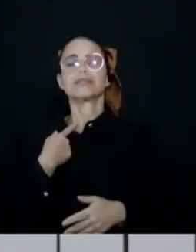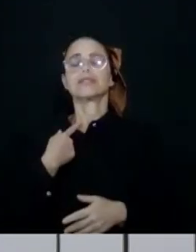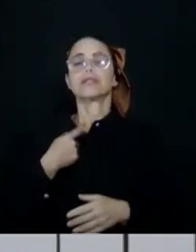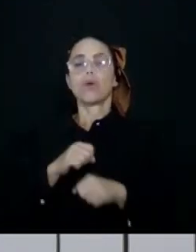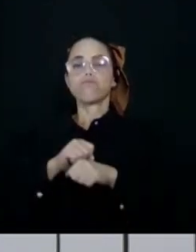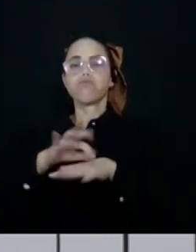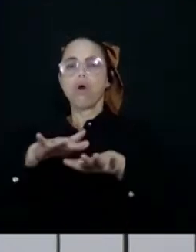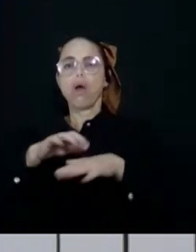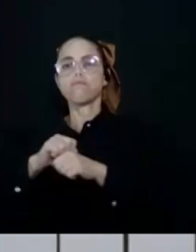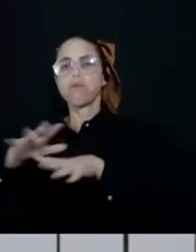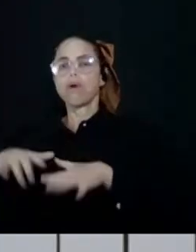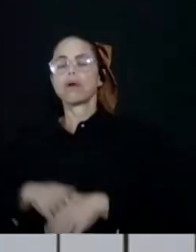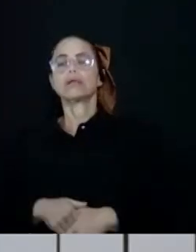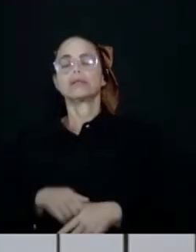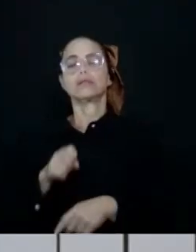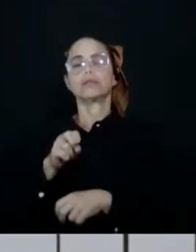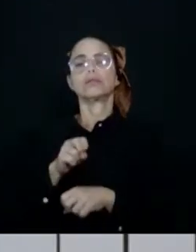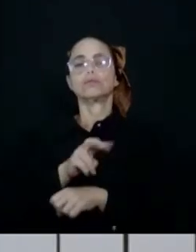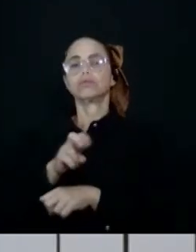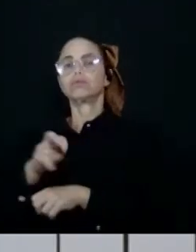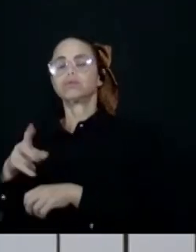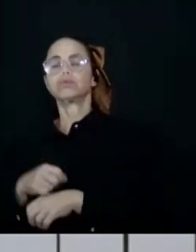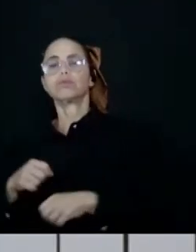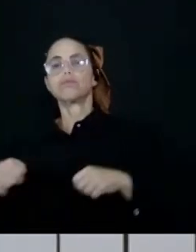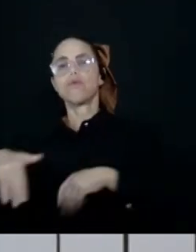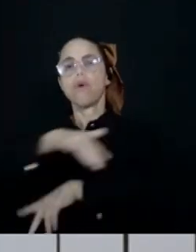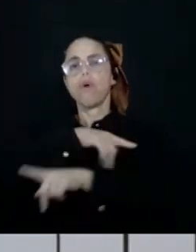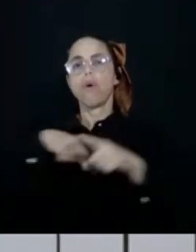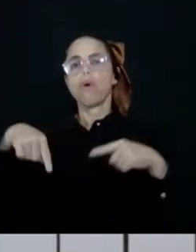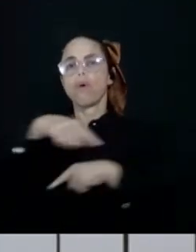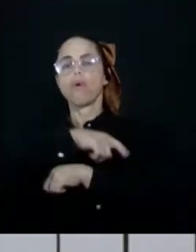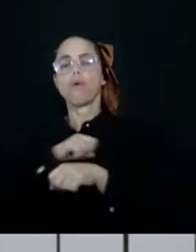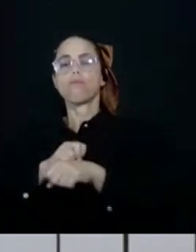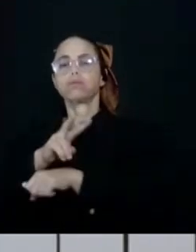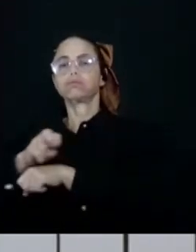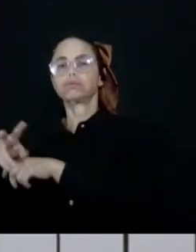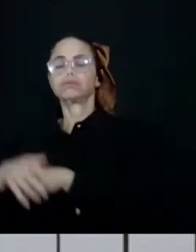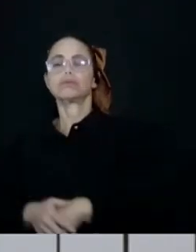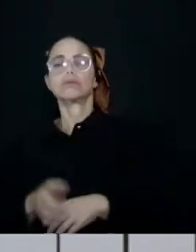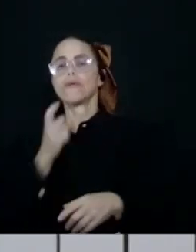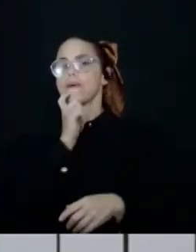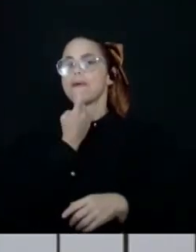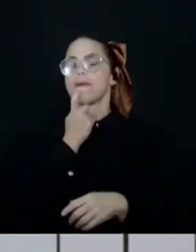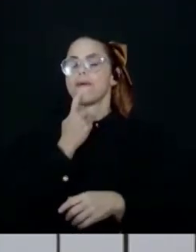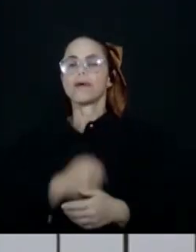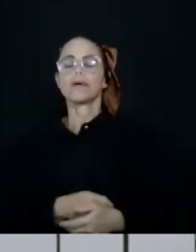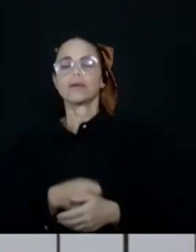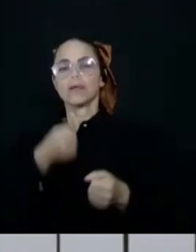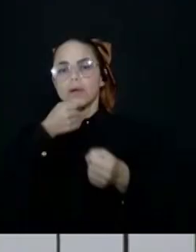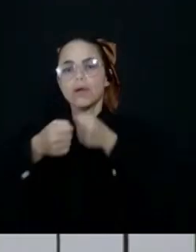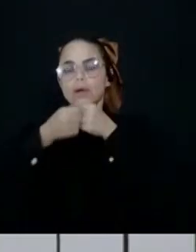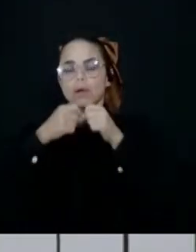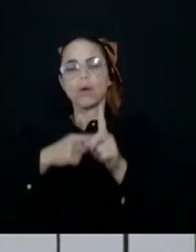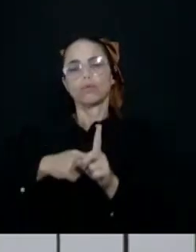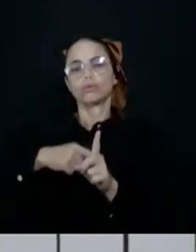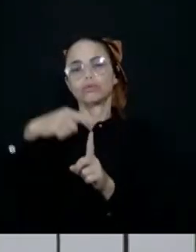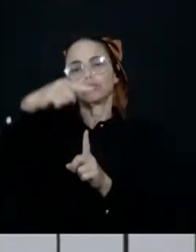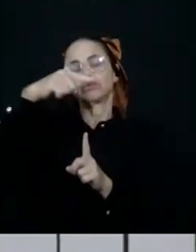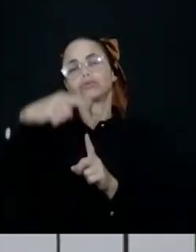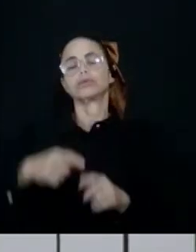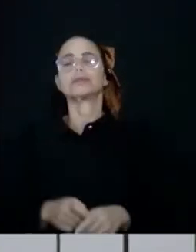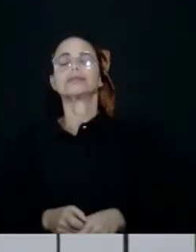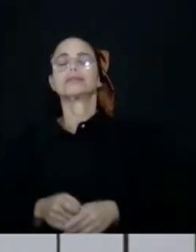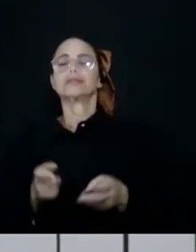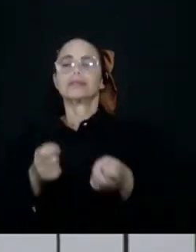vírus segue circulando, inclusive aqui na região de Campinas. A reportagem traz os números atualizados, explica